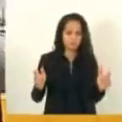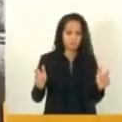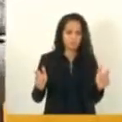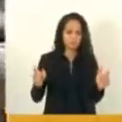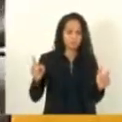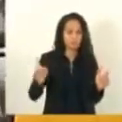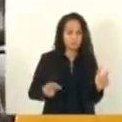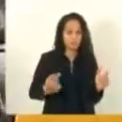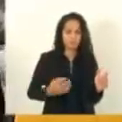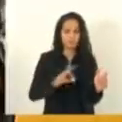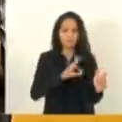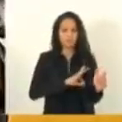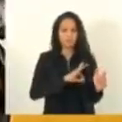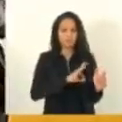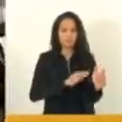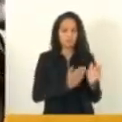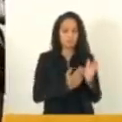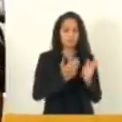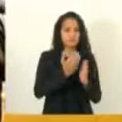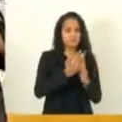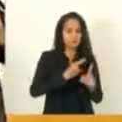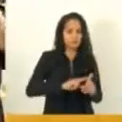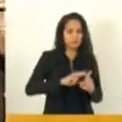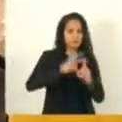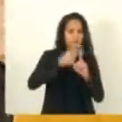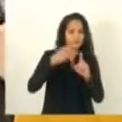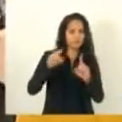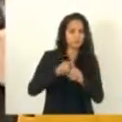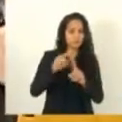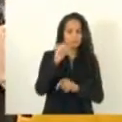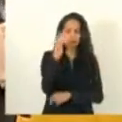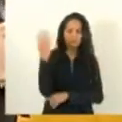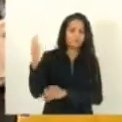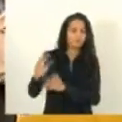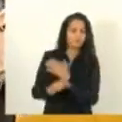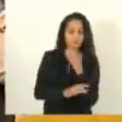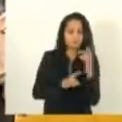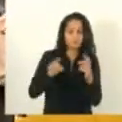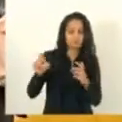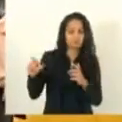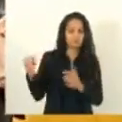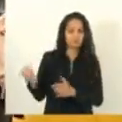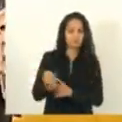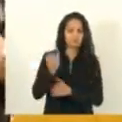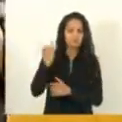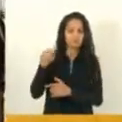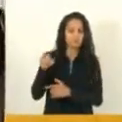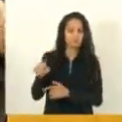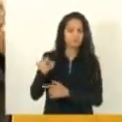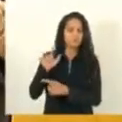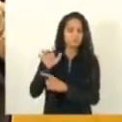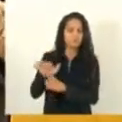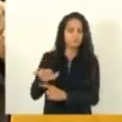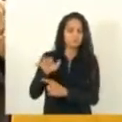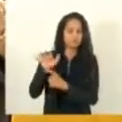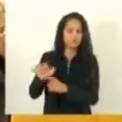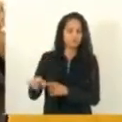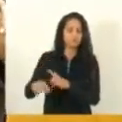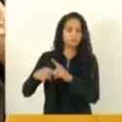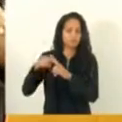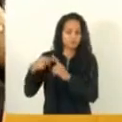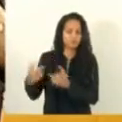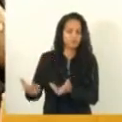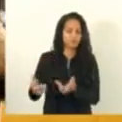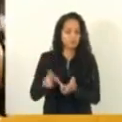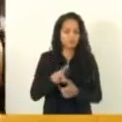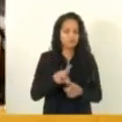ampliar sua renda e como a natureza agradece a retirada